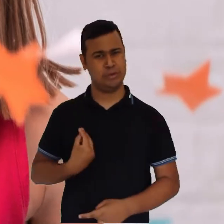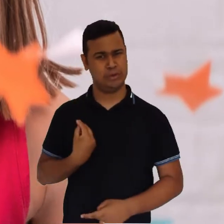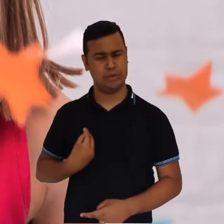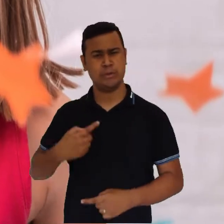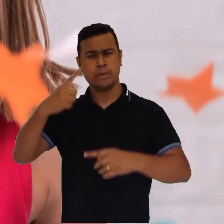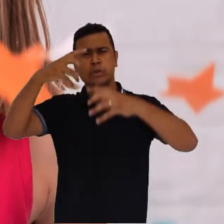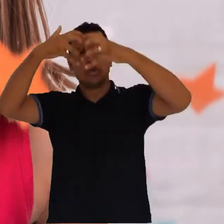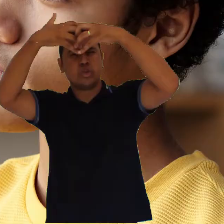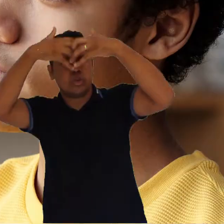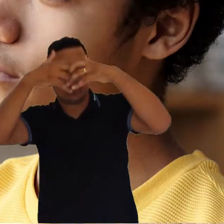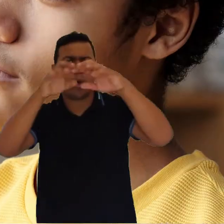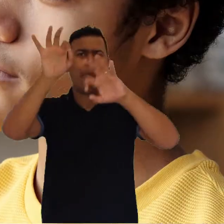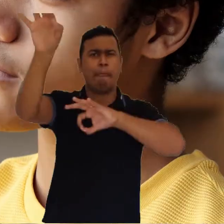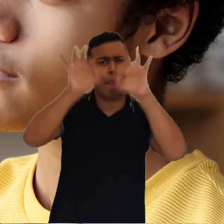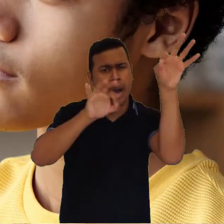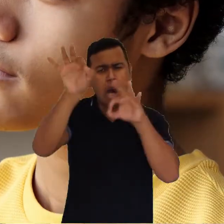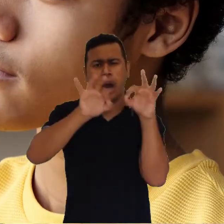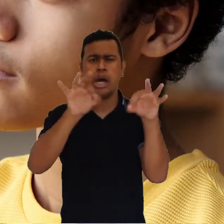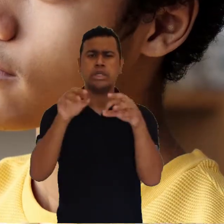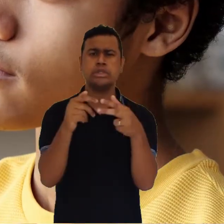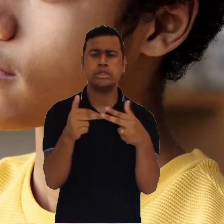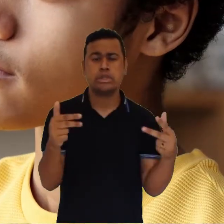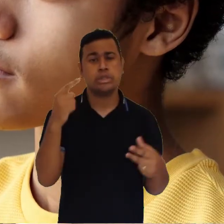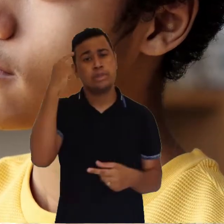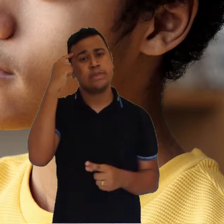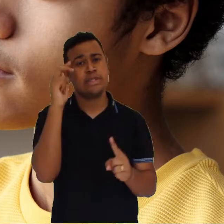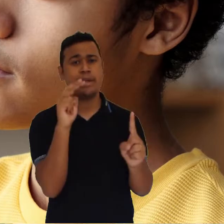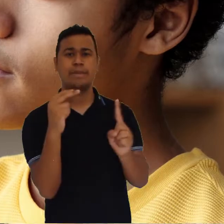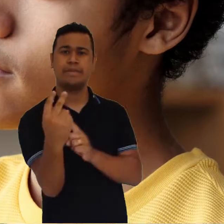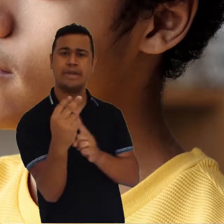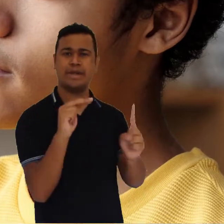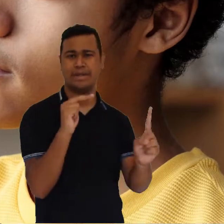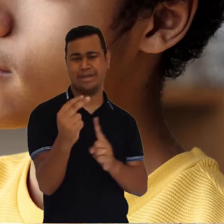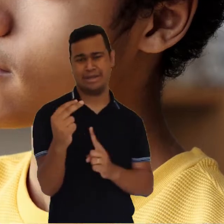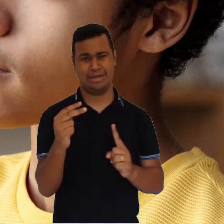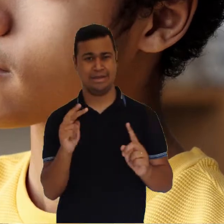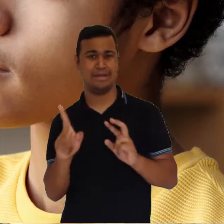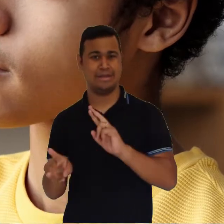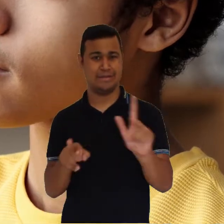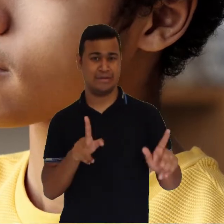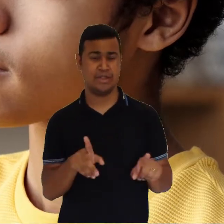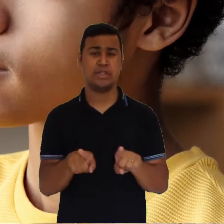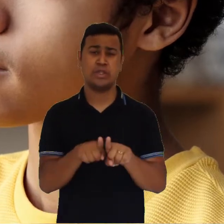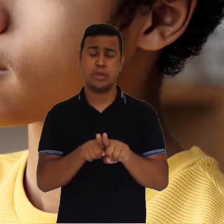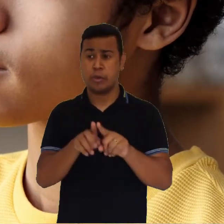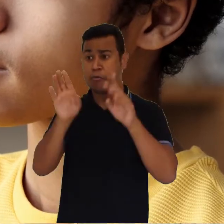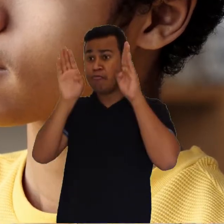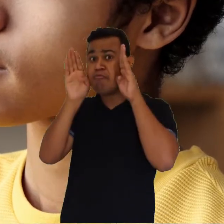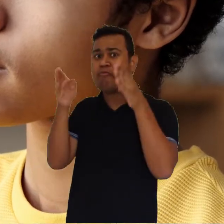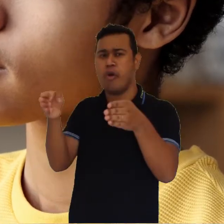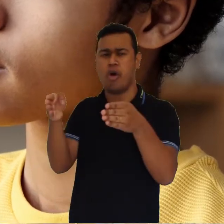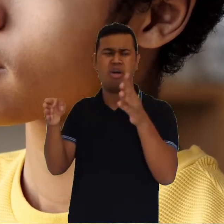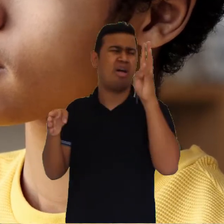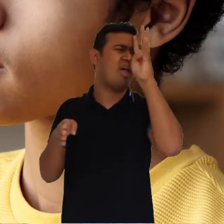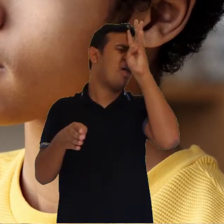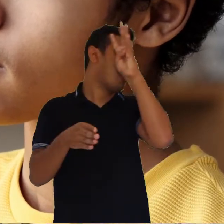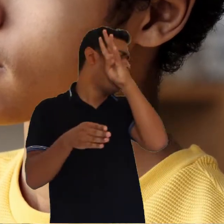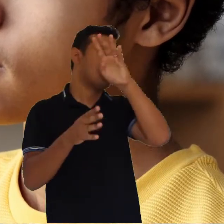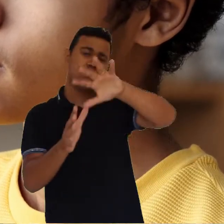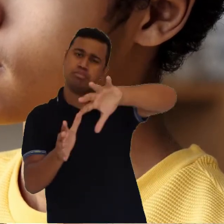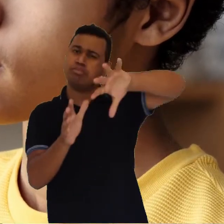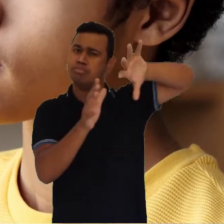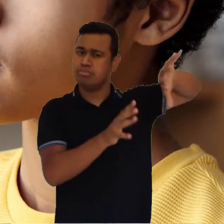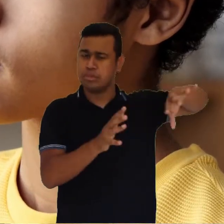conseguindo raciocinar, planejar e pensar em diferentes ângulos, ter foco e evitar distrações em suas tarefas